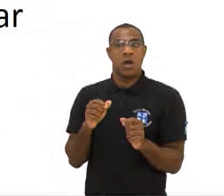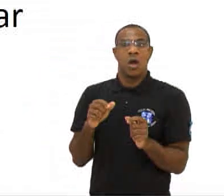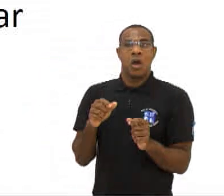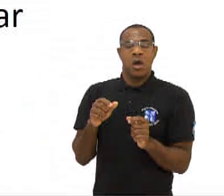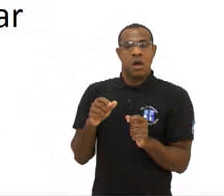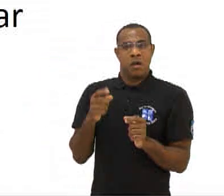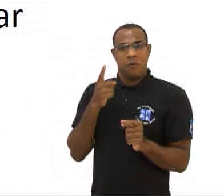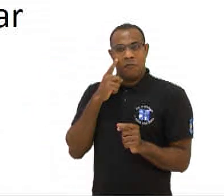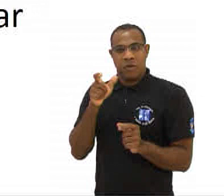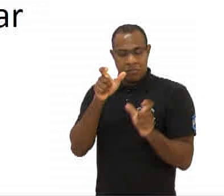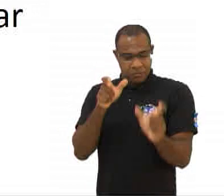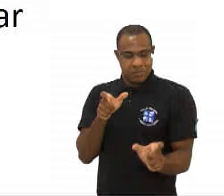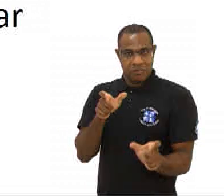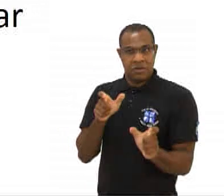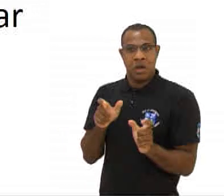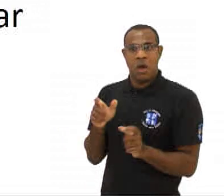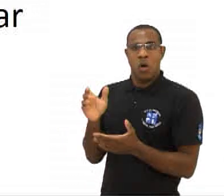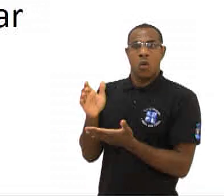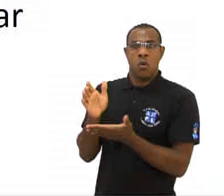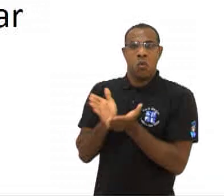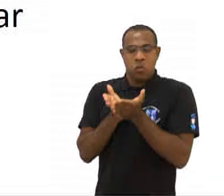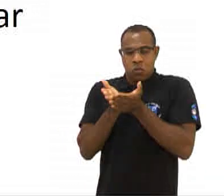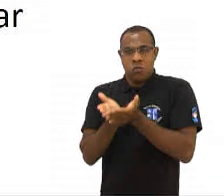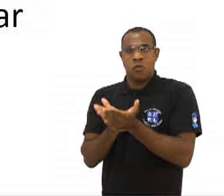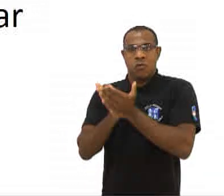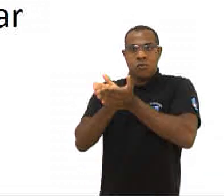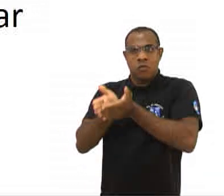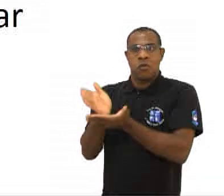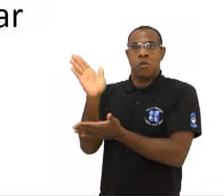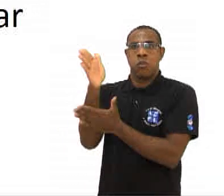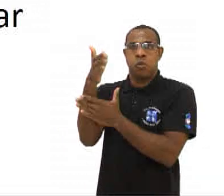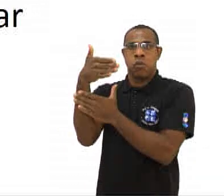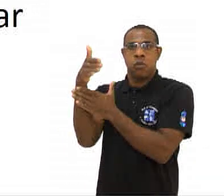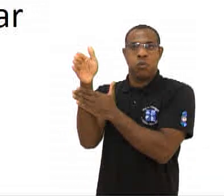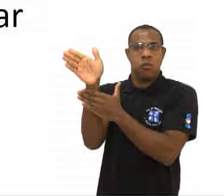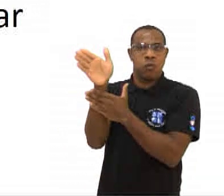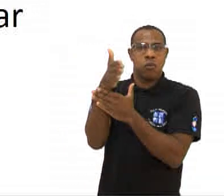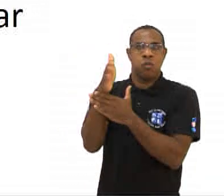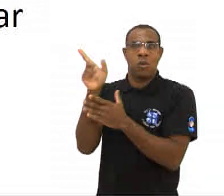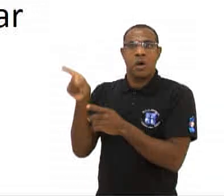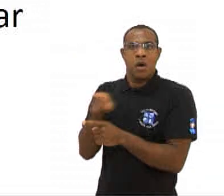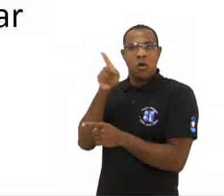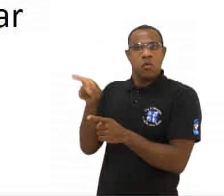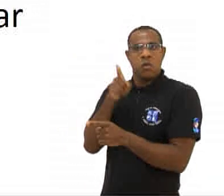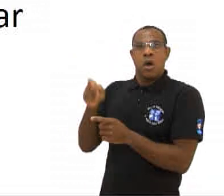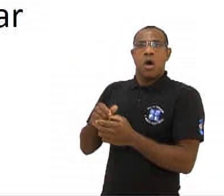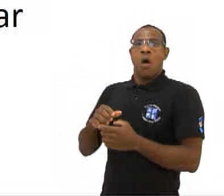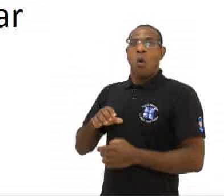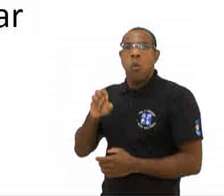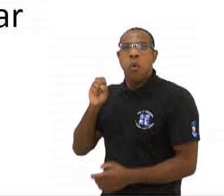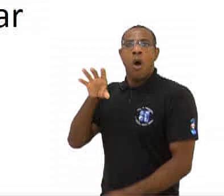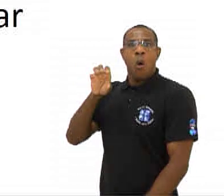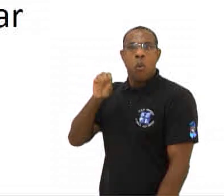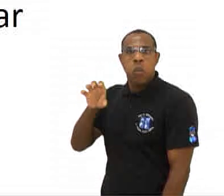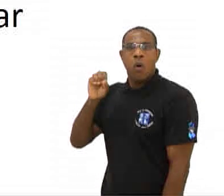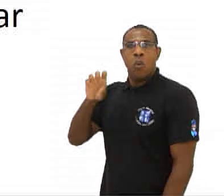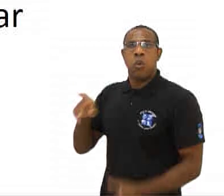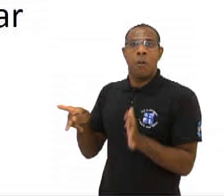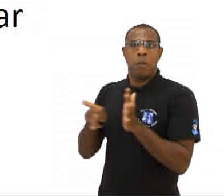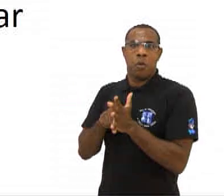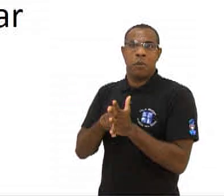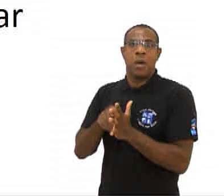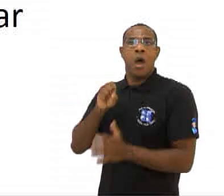soprando ar contra a vela para compensar a falta do vento. Algumas vezes usamos o próprio